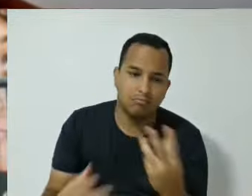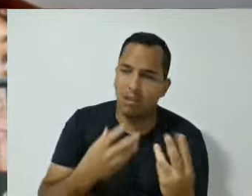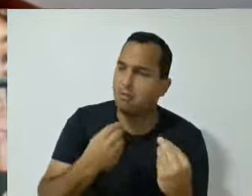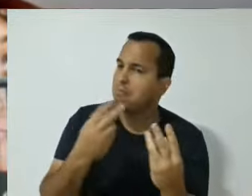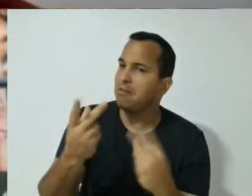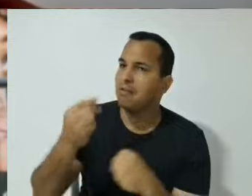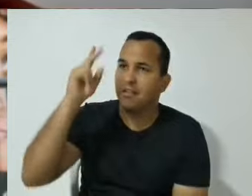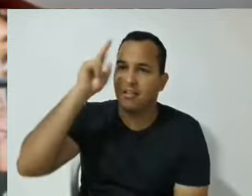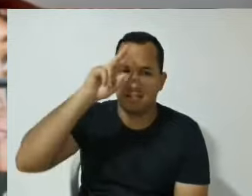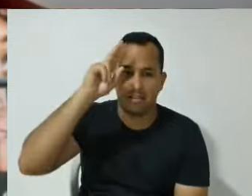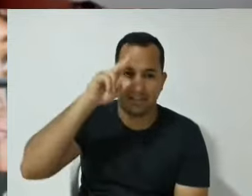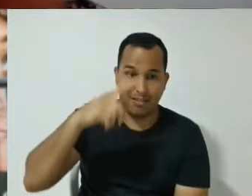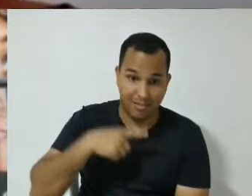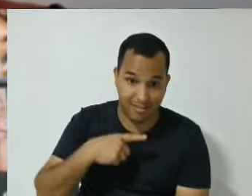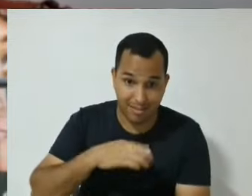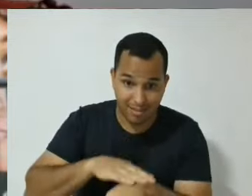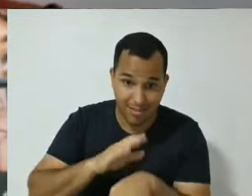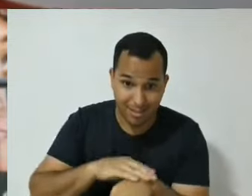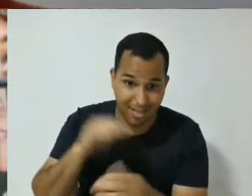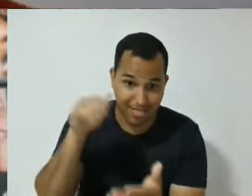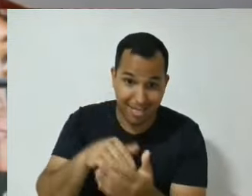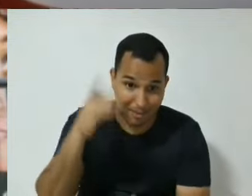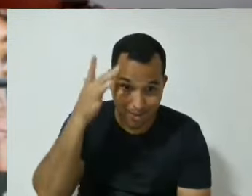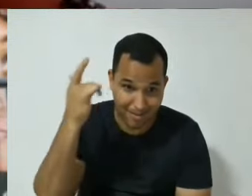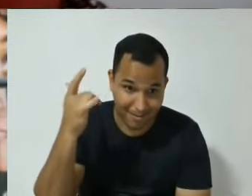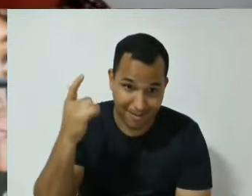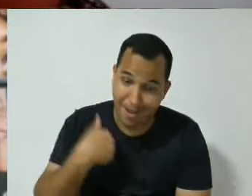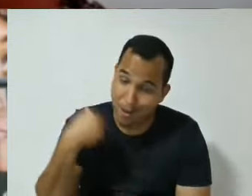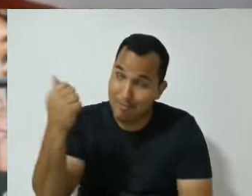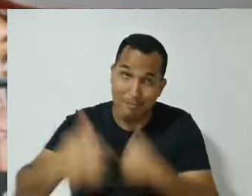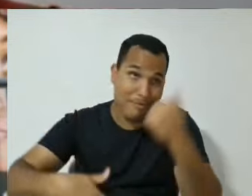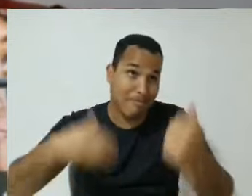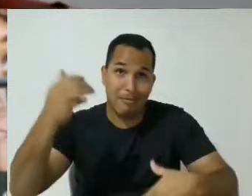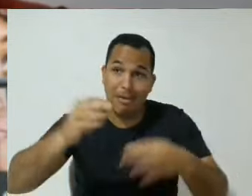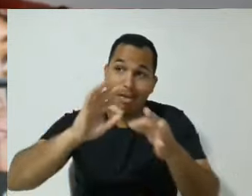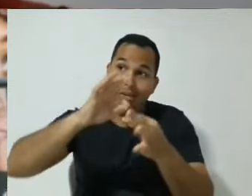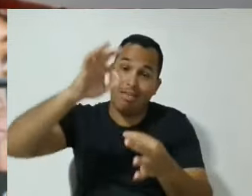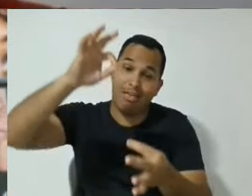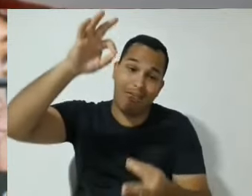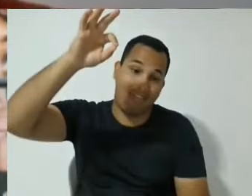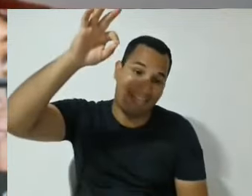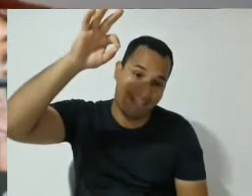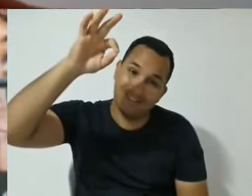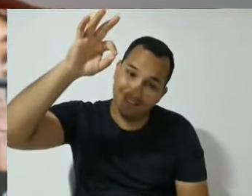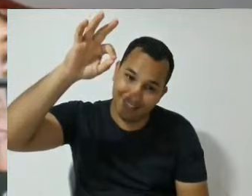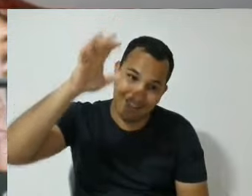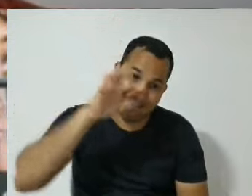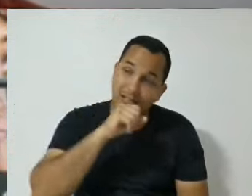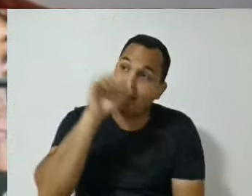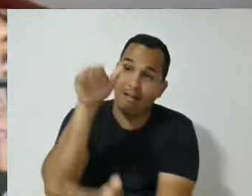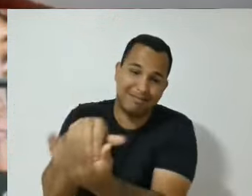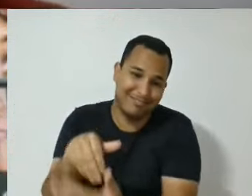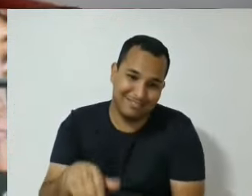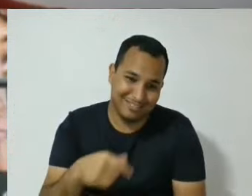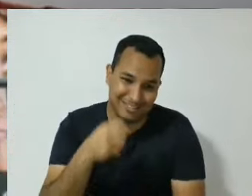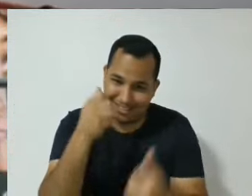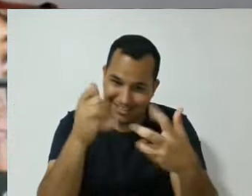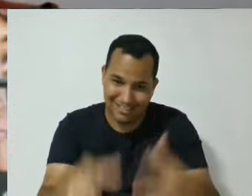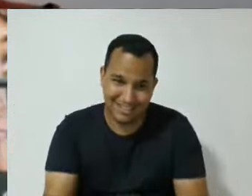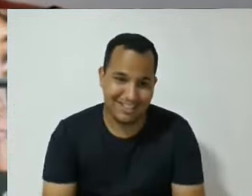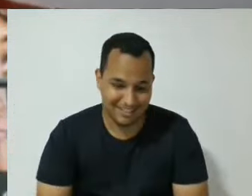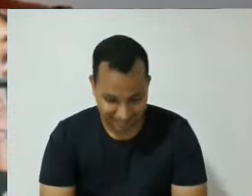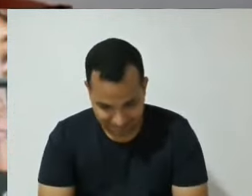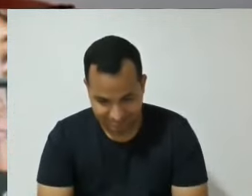tem tempo até amanhã? Então fica Adorei. aqui até sábado para eu te contar.